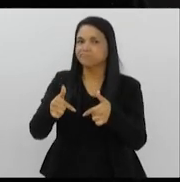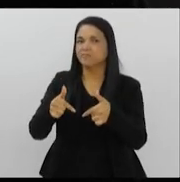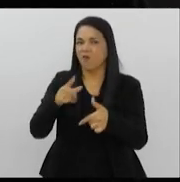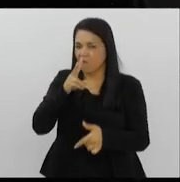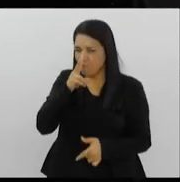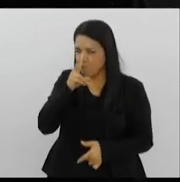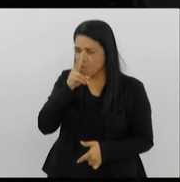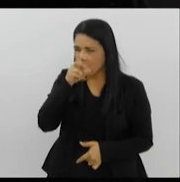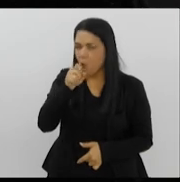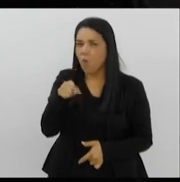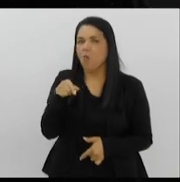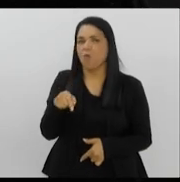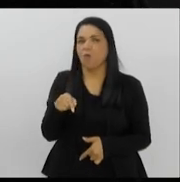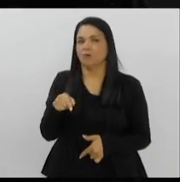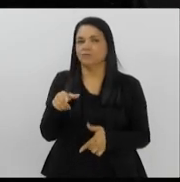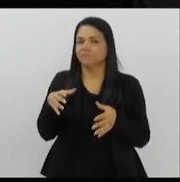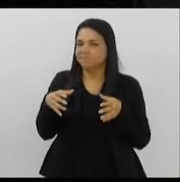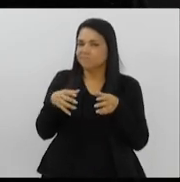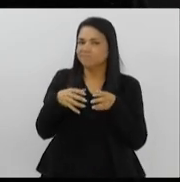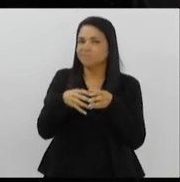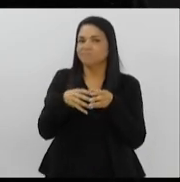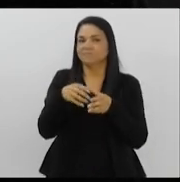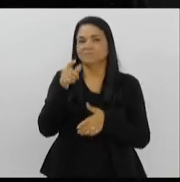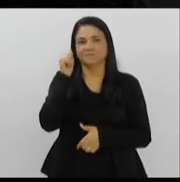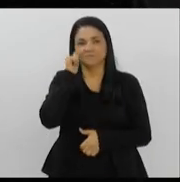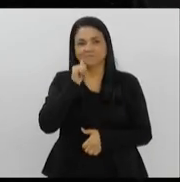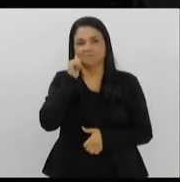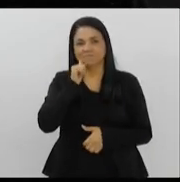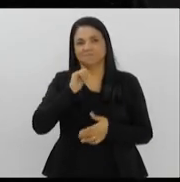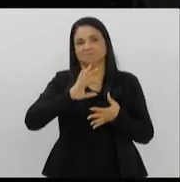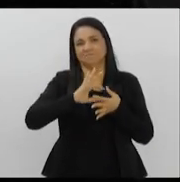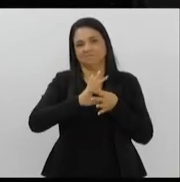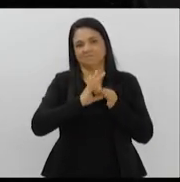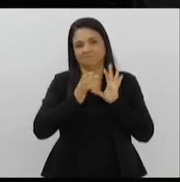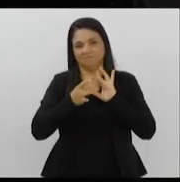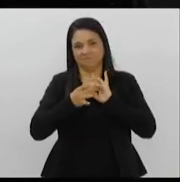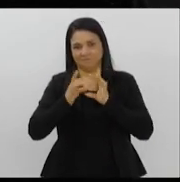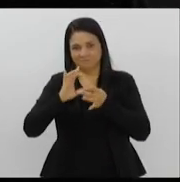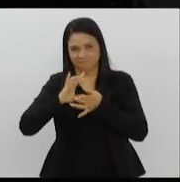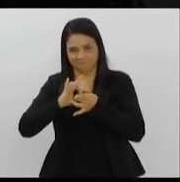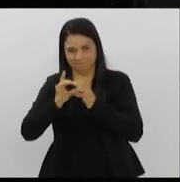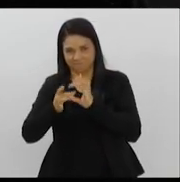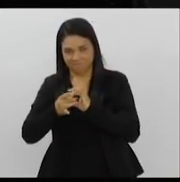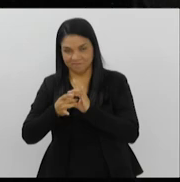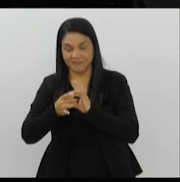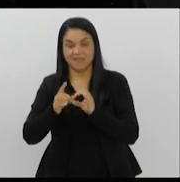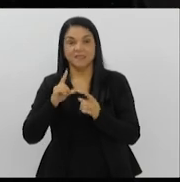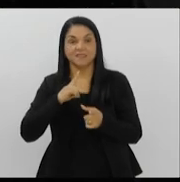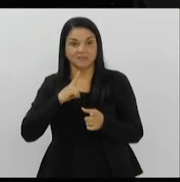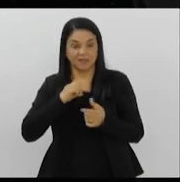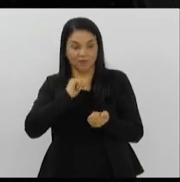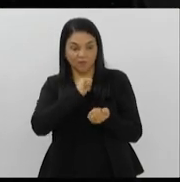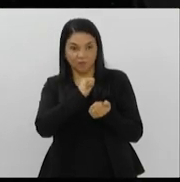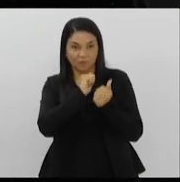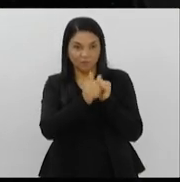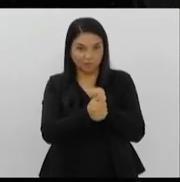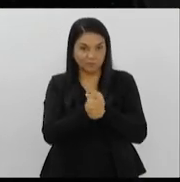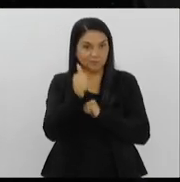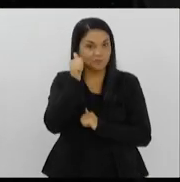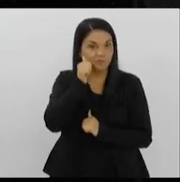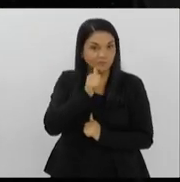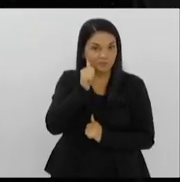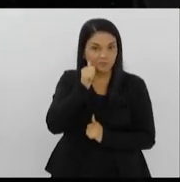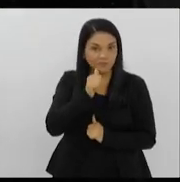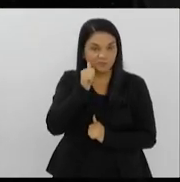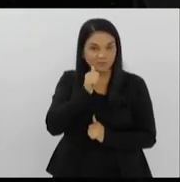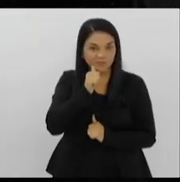das nossas mulheres nas Olimpíadas. Temos o futebol feminino,